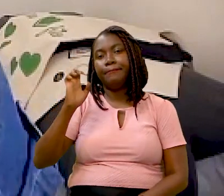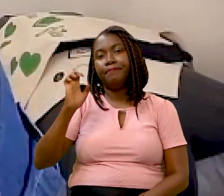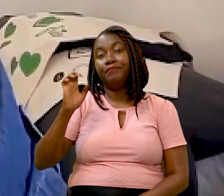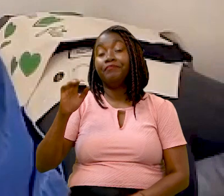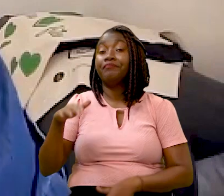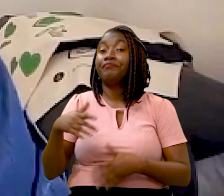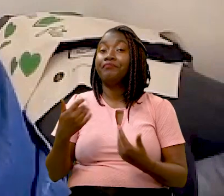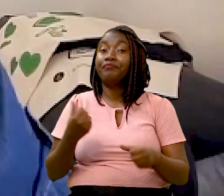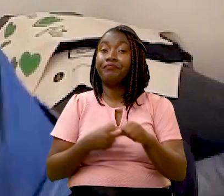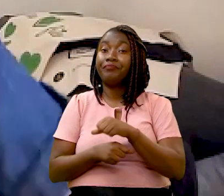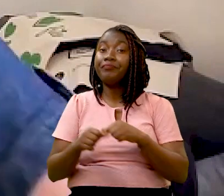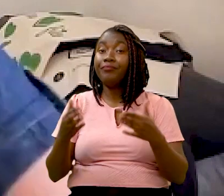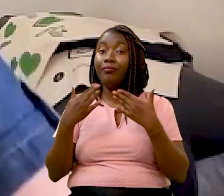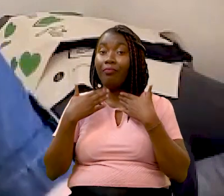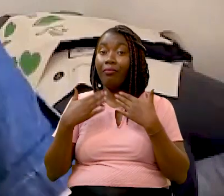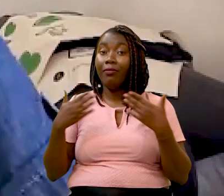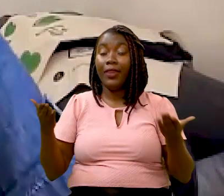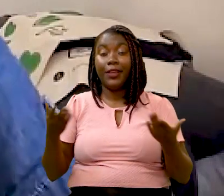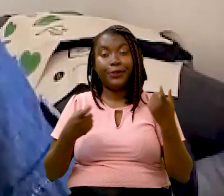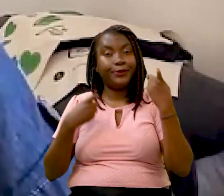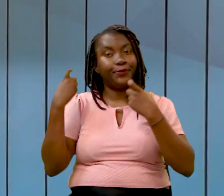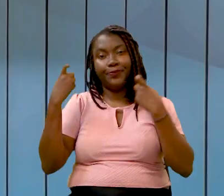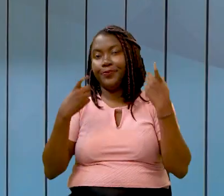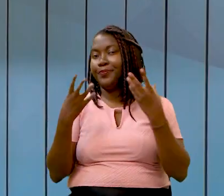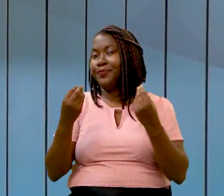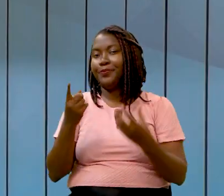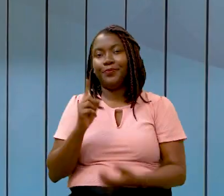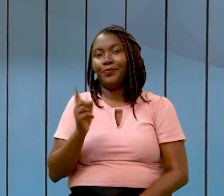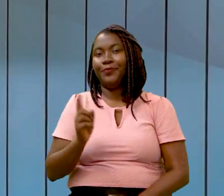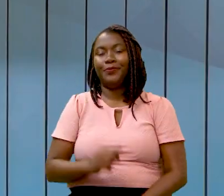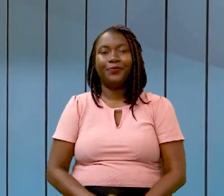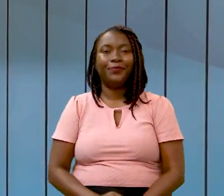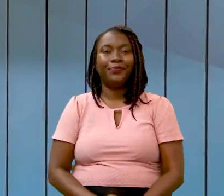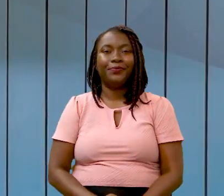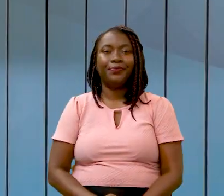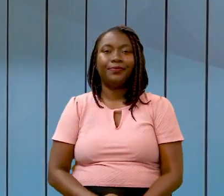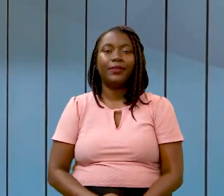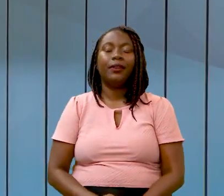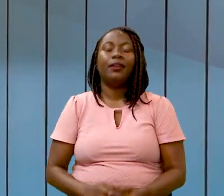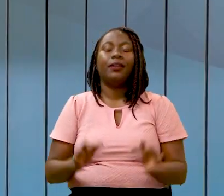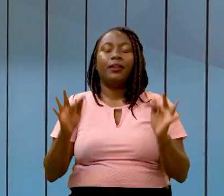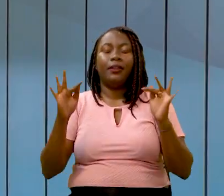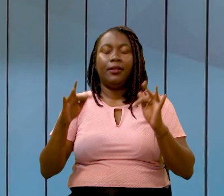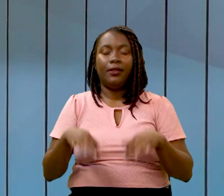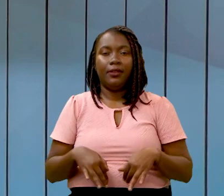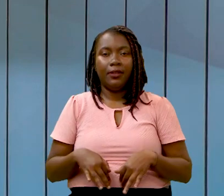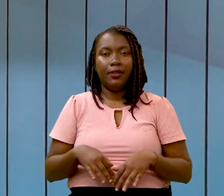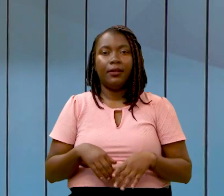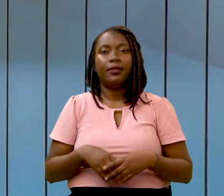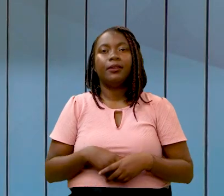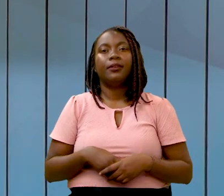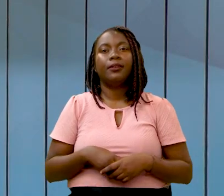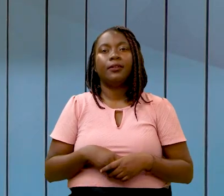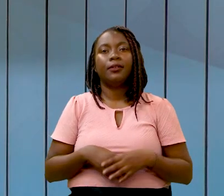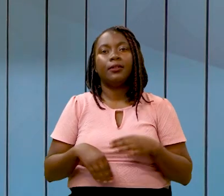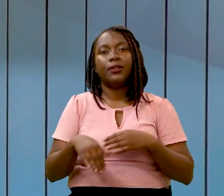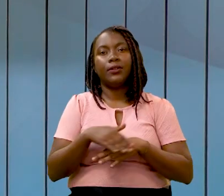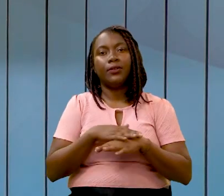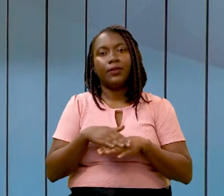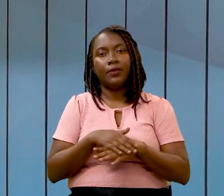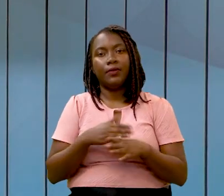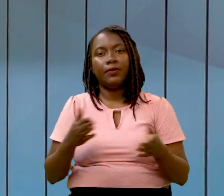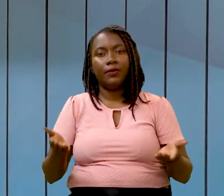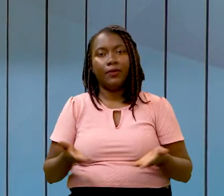está no calor, eu não me preocupo tanto com esse fondue. É, doutora, agora para a gente encerrar a nossa conversa